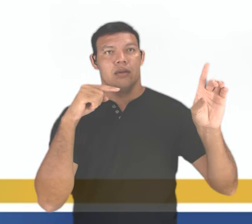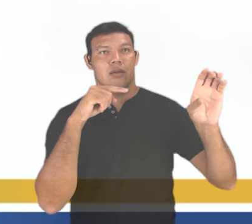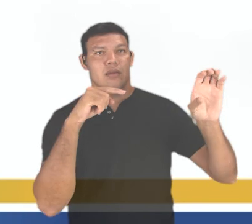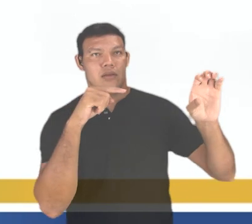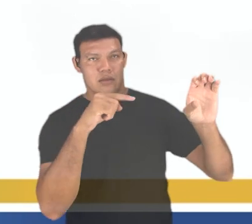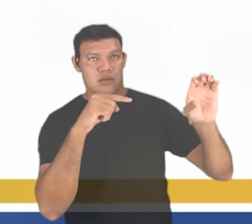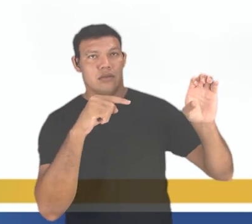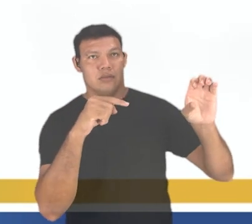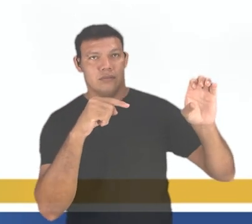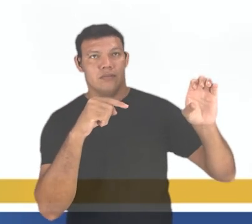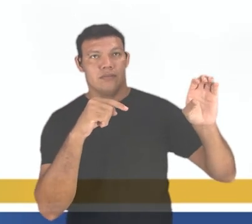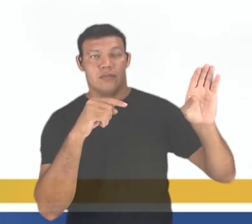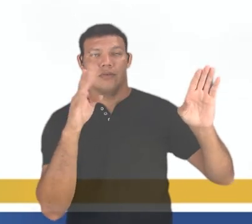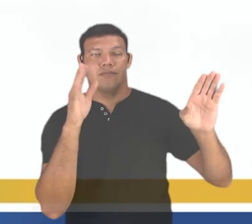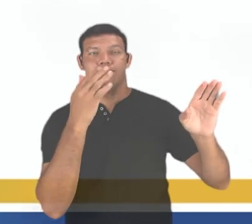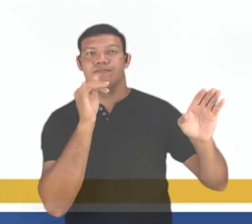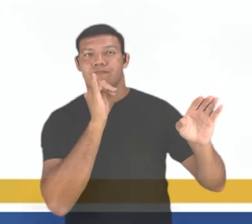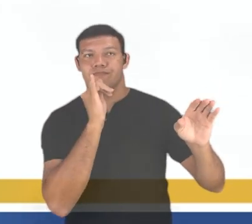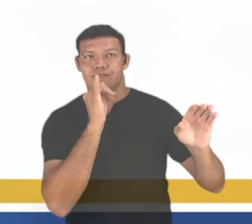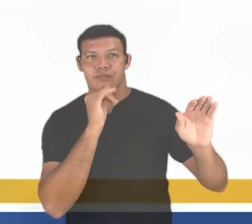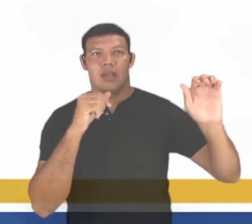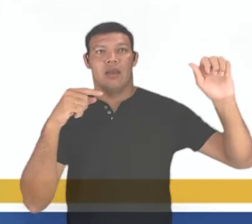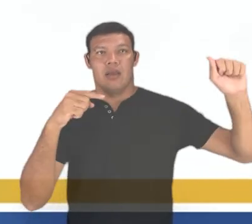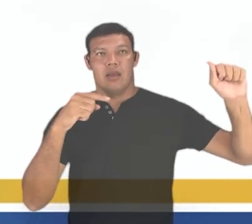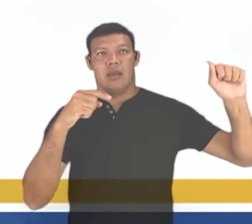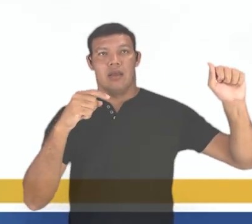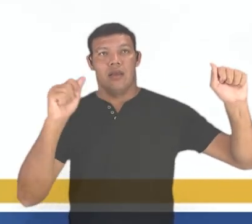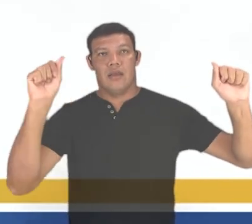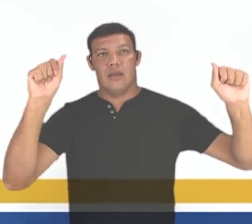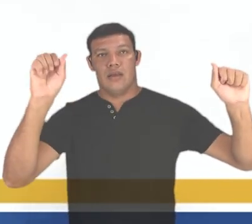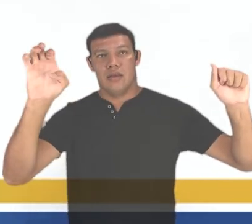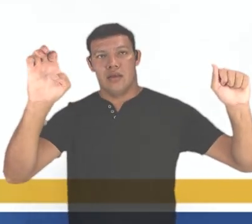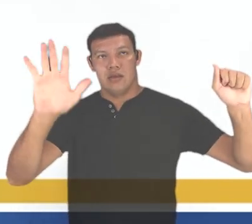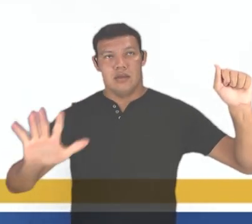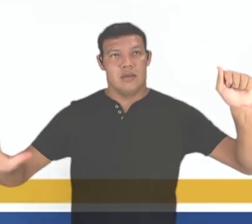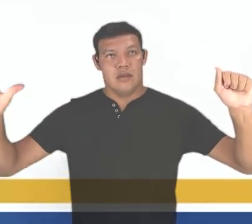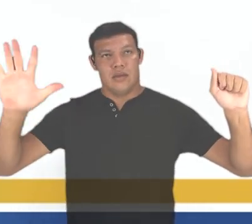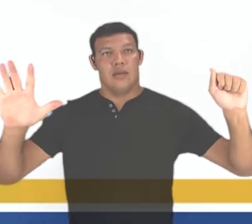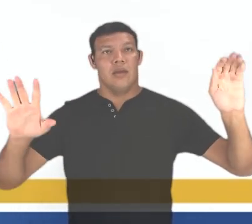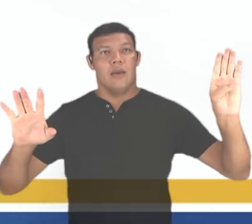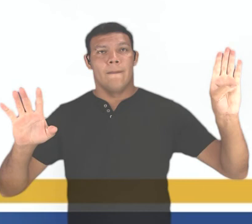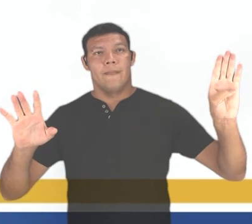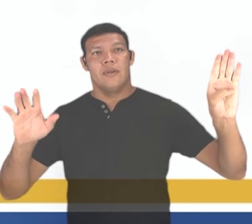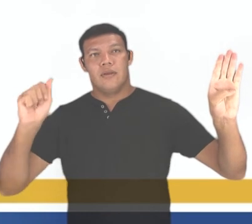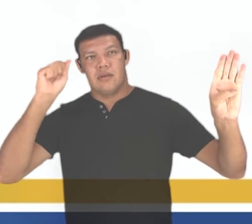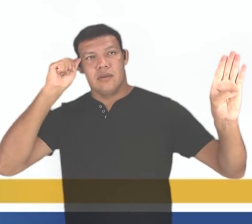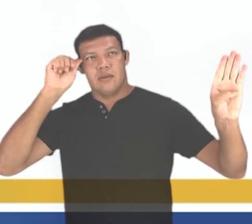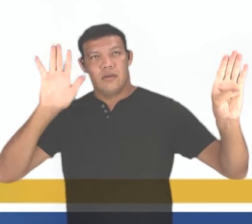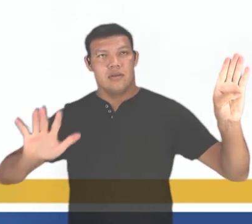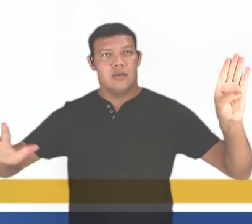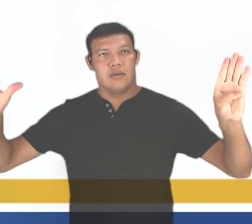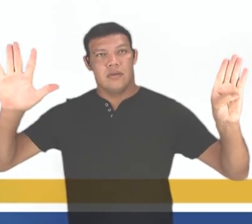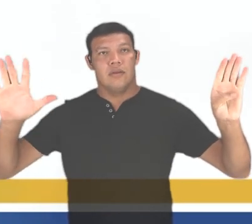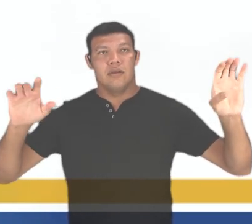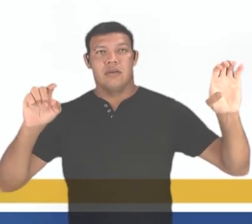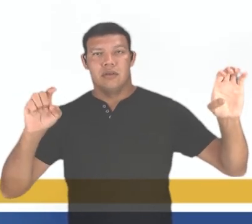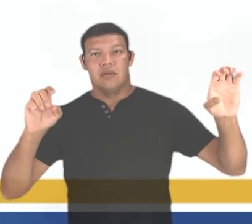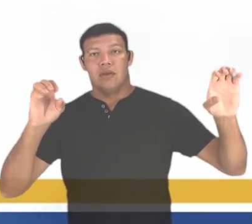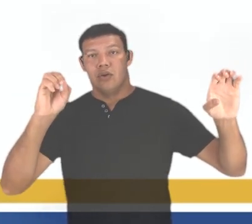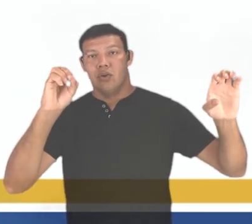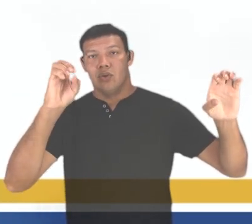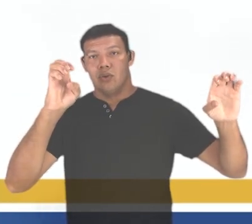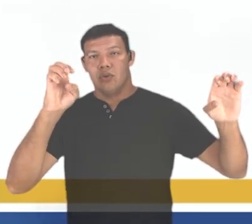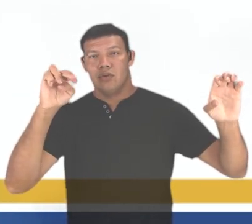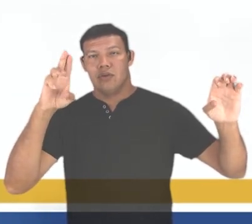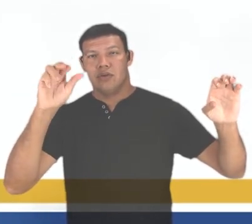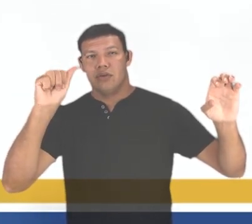é a Oceania, a D diz que é o continente americano e a letra E diz que é o continente africano. Olha só,